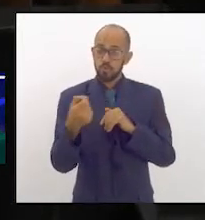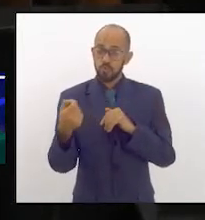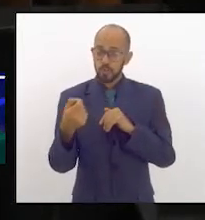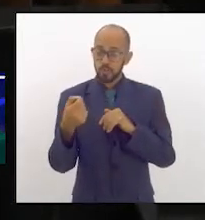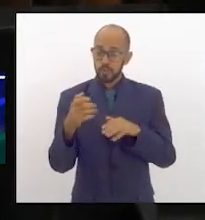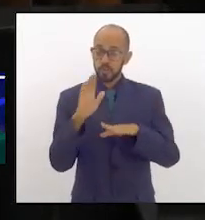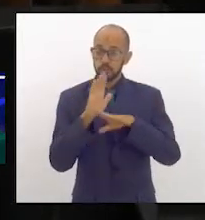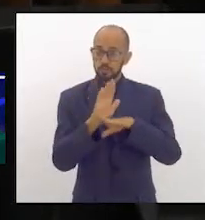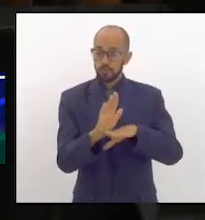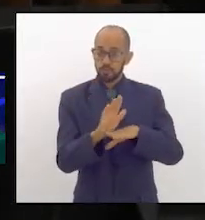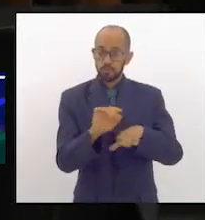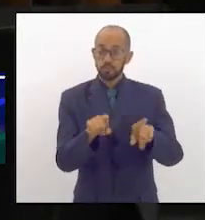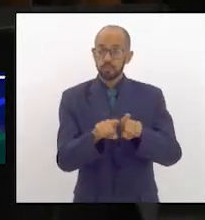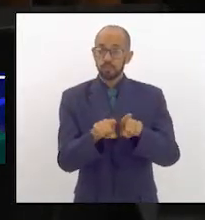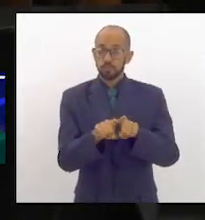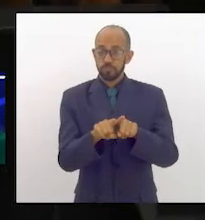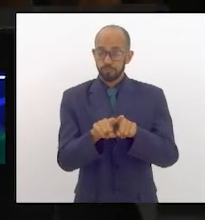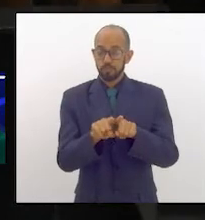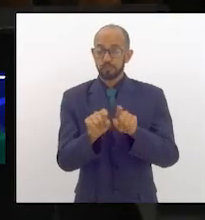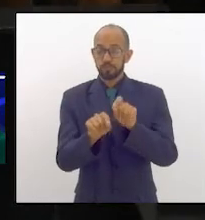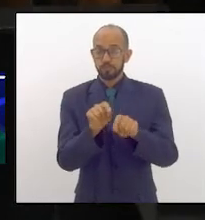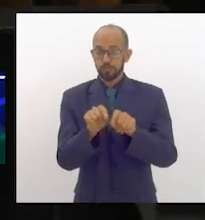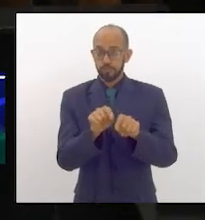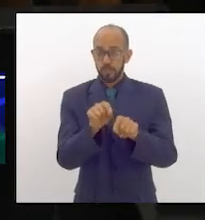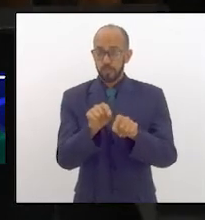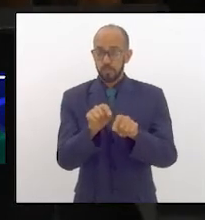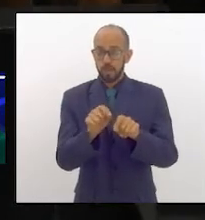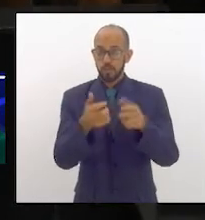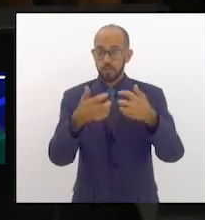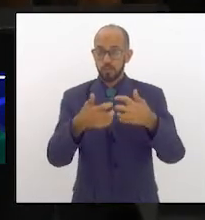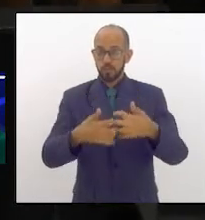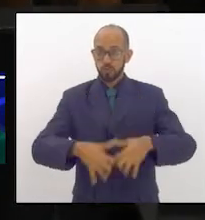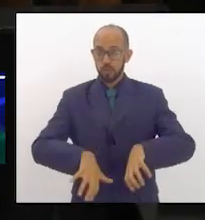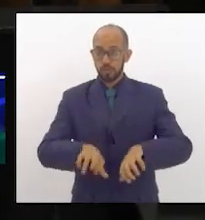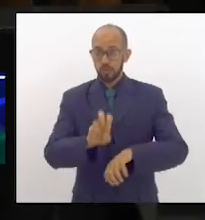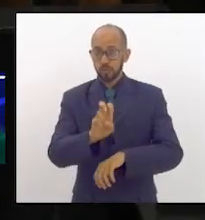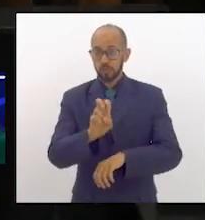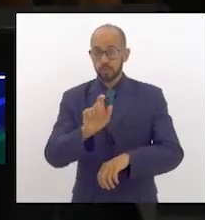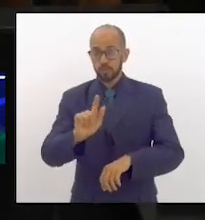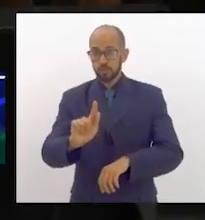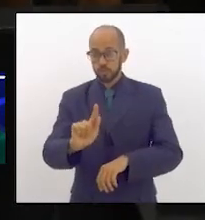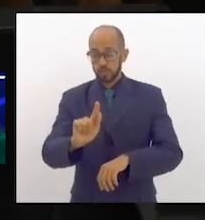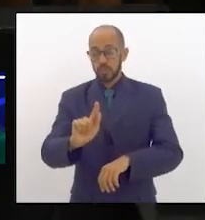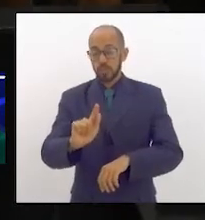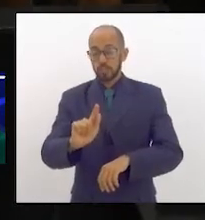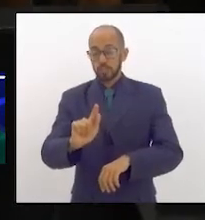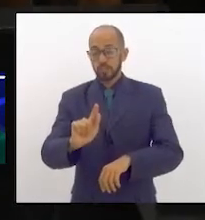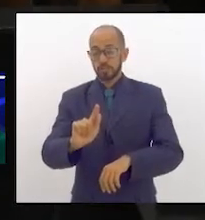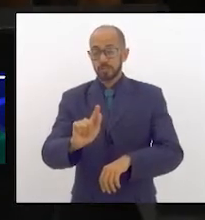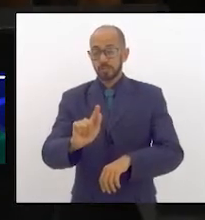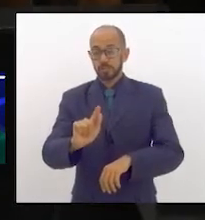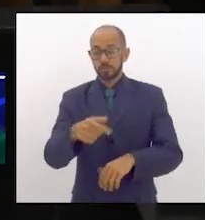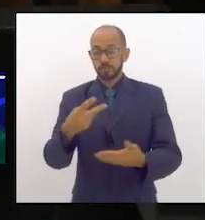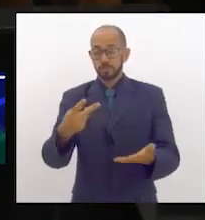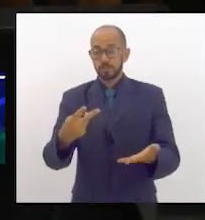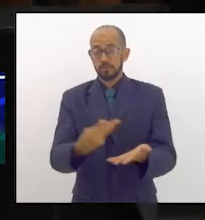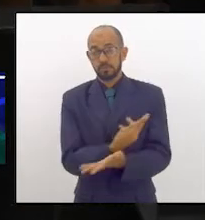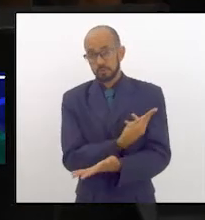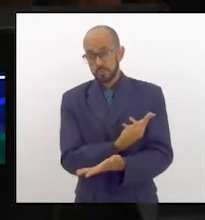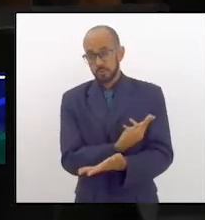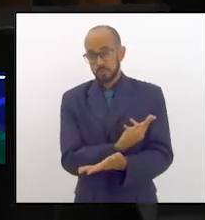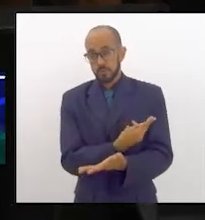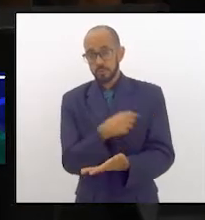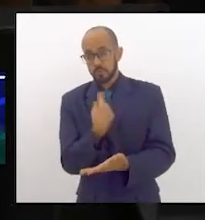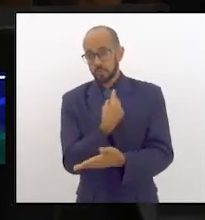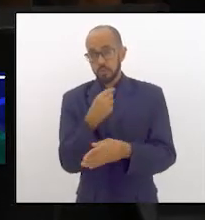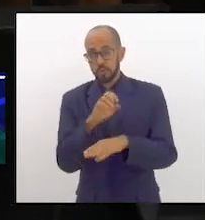colaboração para que elas a implantação da tecnologia 5g ocorresse em